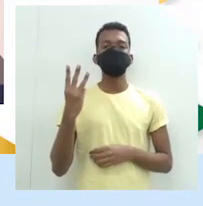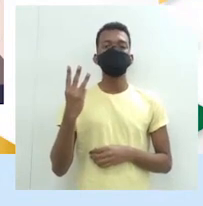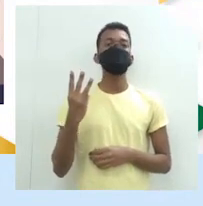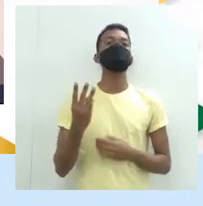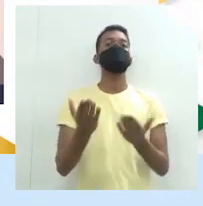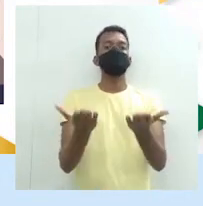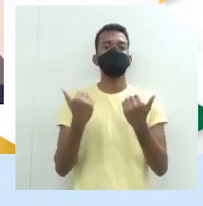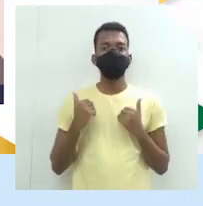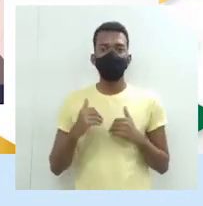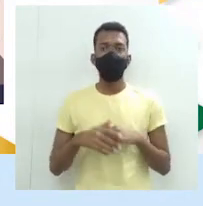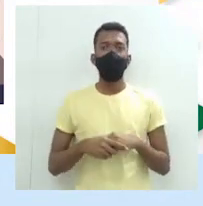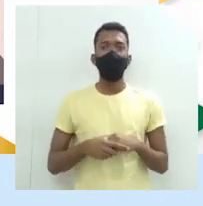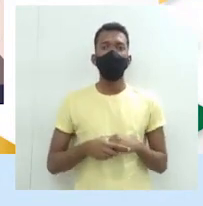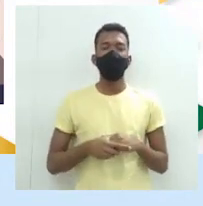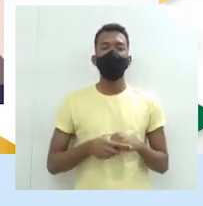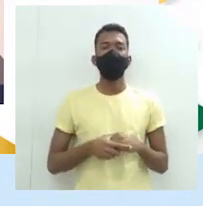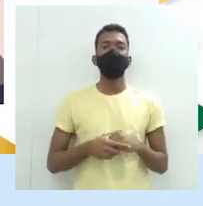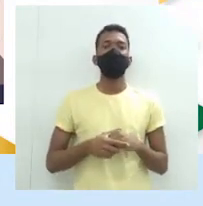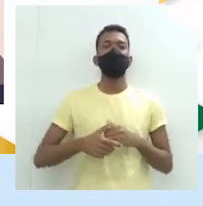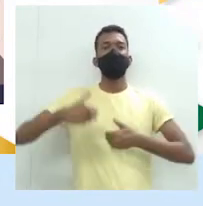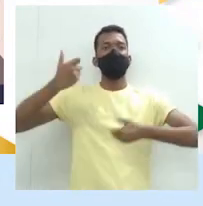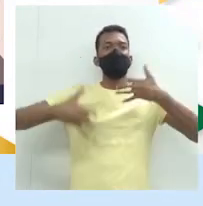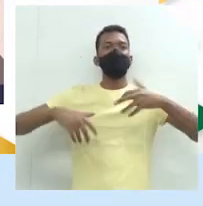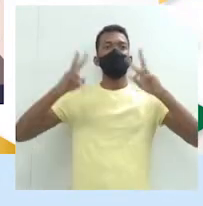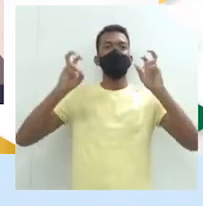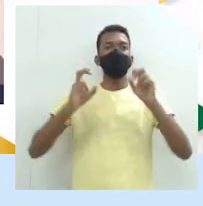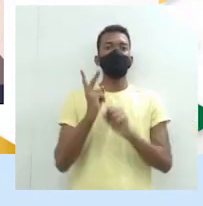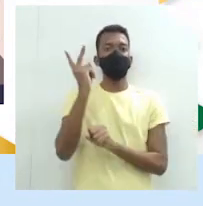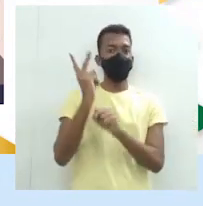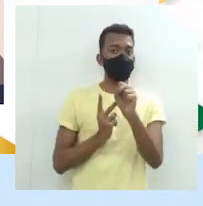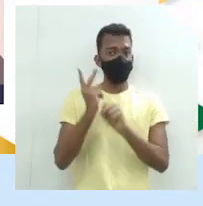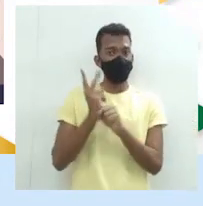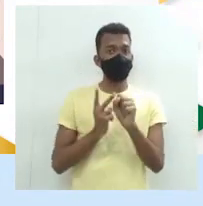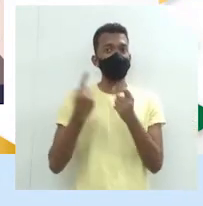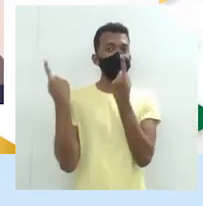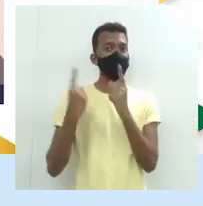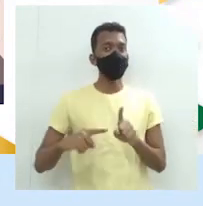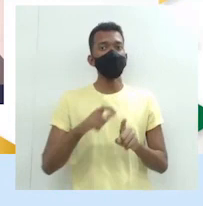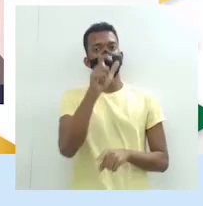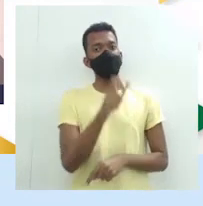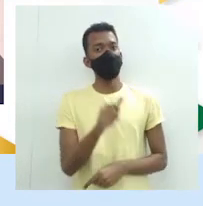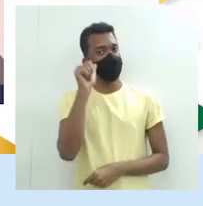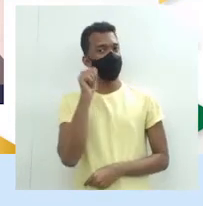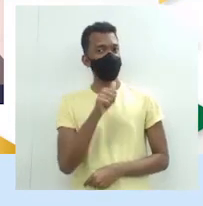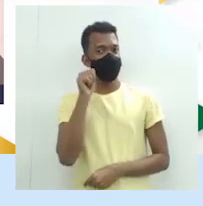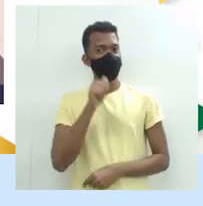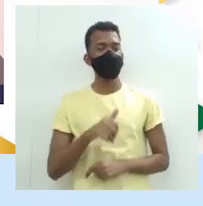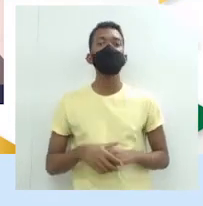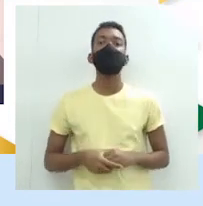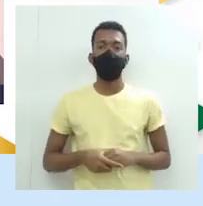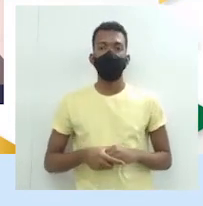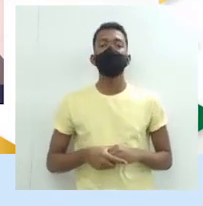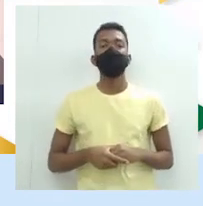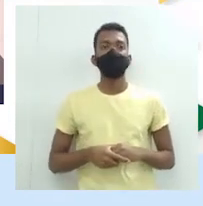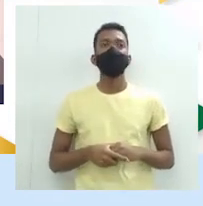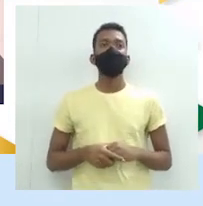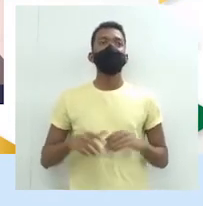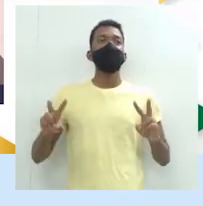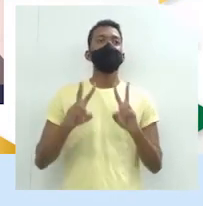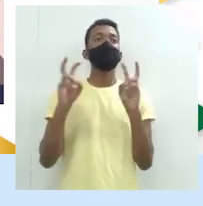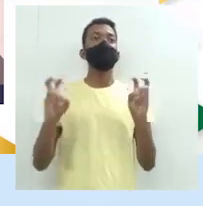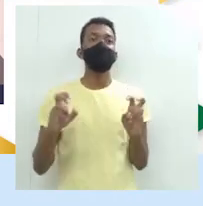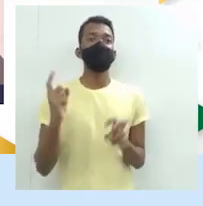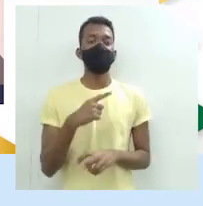Gente, a gente vai falar de violence against women, violência contra a mulher. Uma temática que